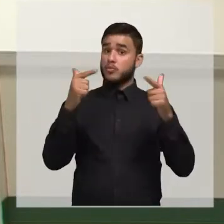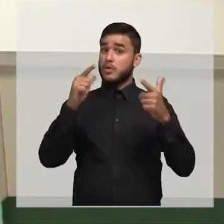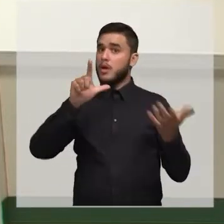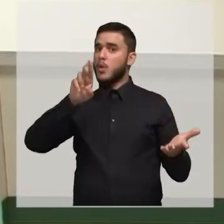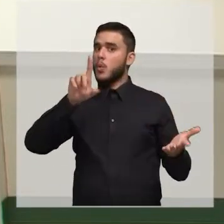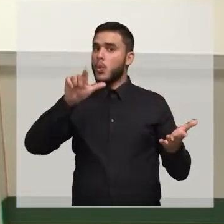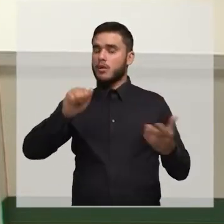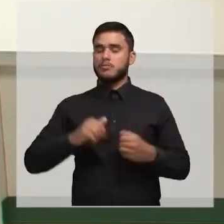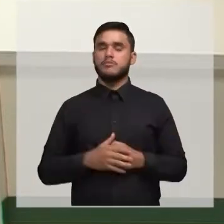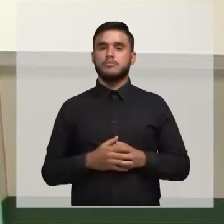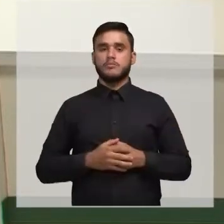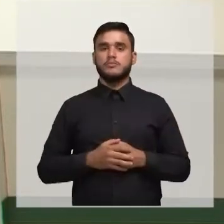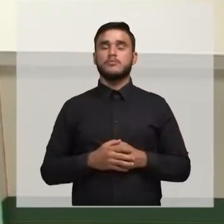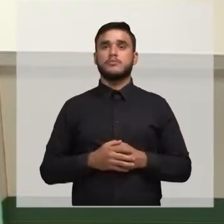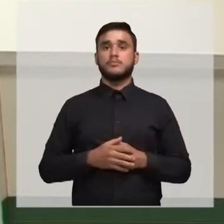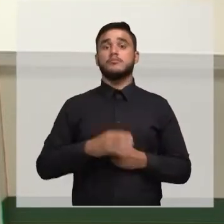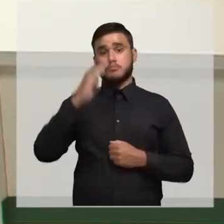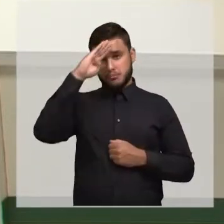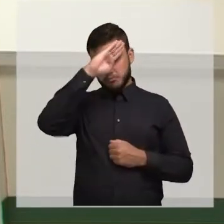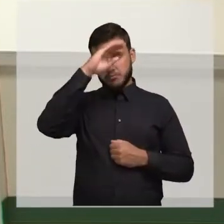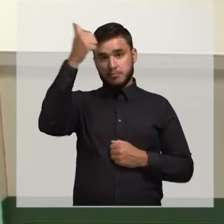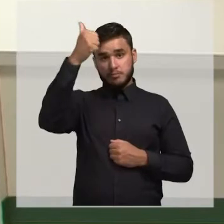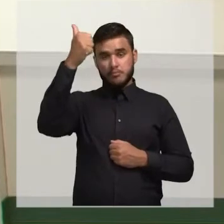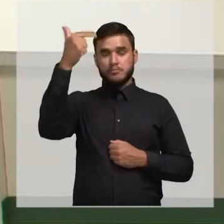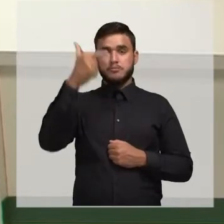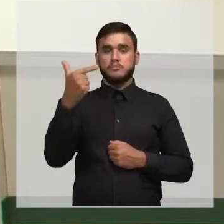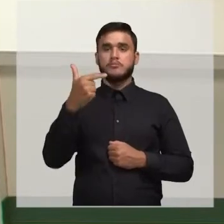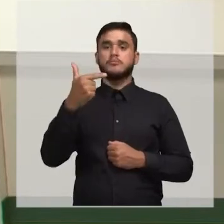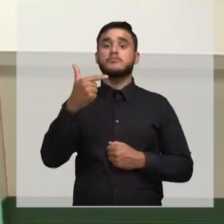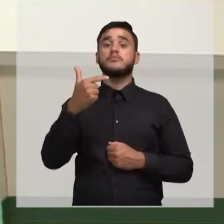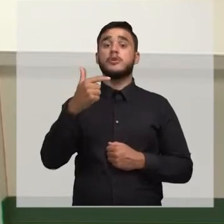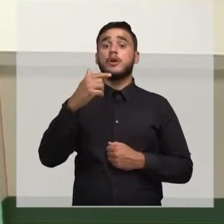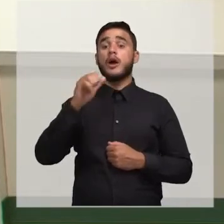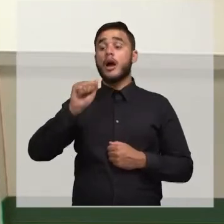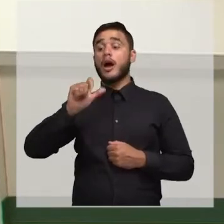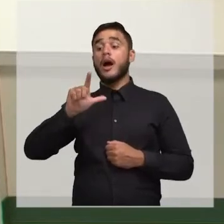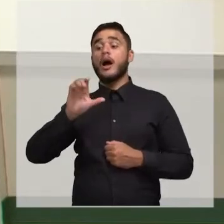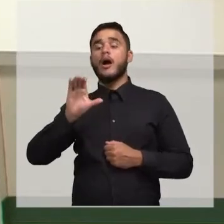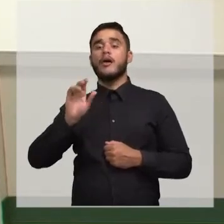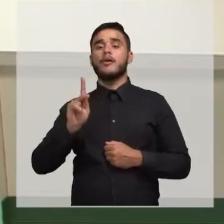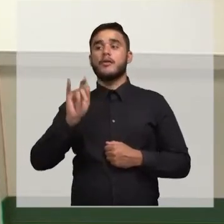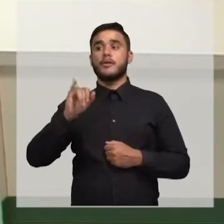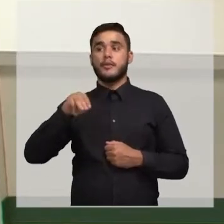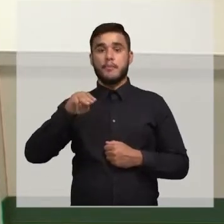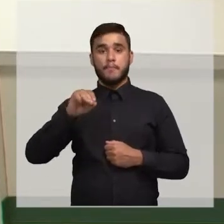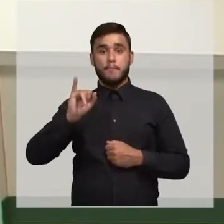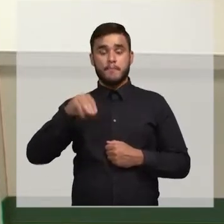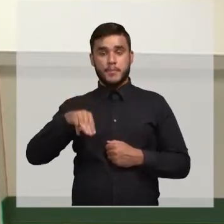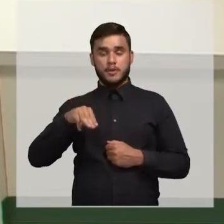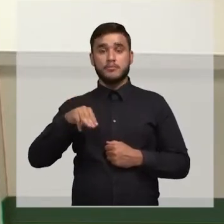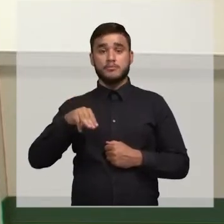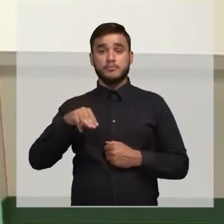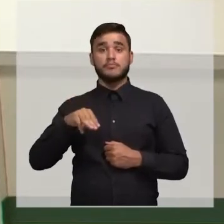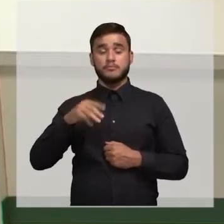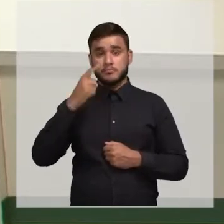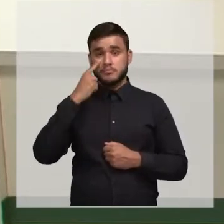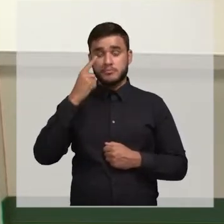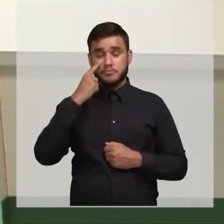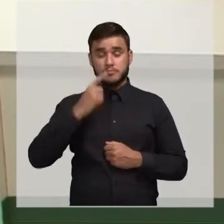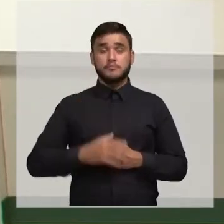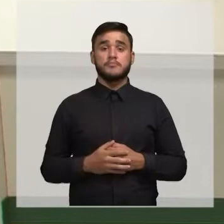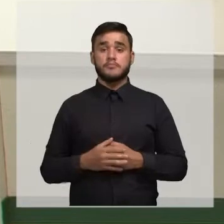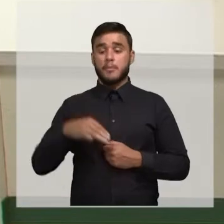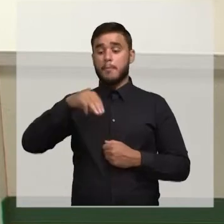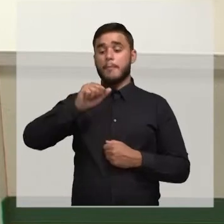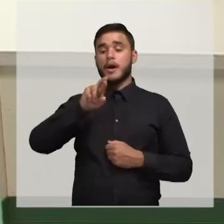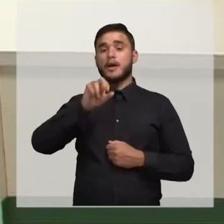22,3%, Geraldo Alckmin 19%, quer dizer, ele está perdendo na terra dele para o Bolsonaro. Ele não consegue 1/5 dos votos. A Marina